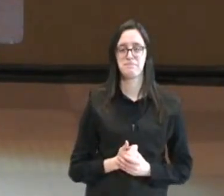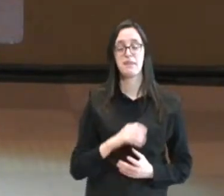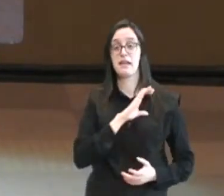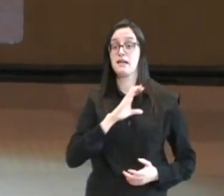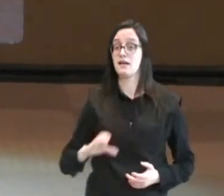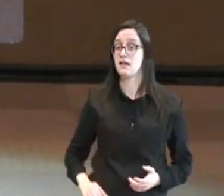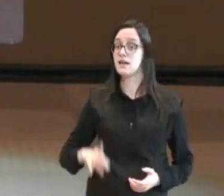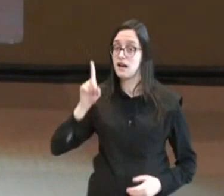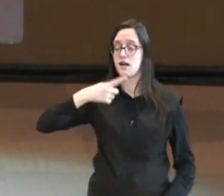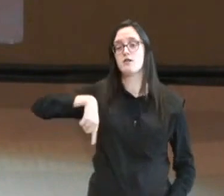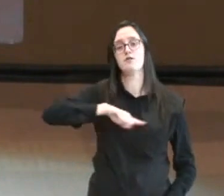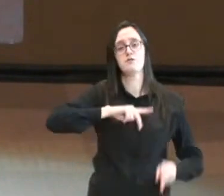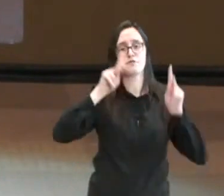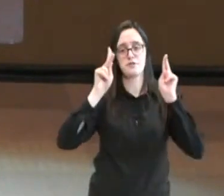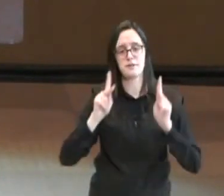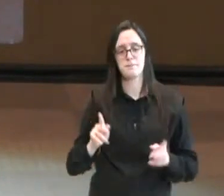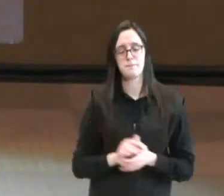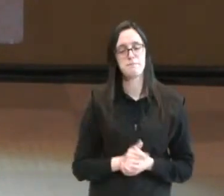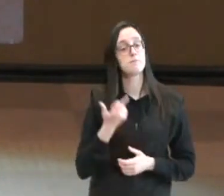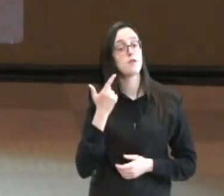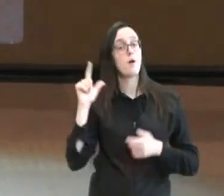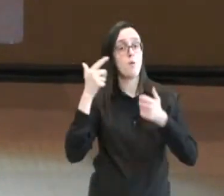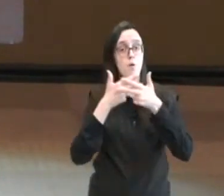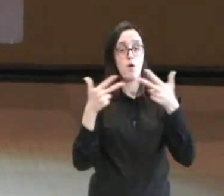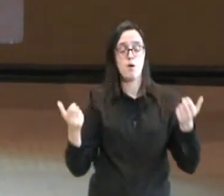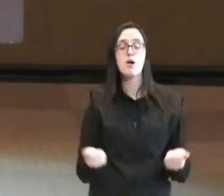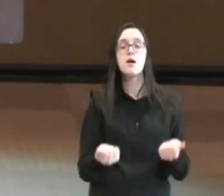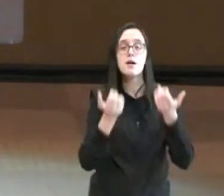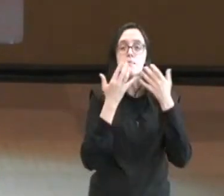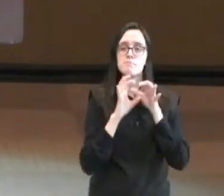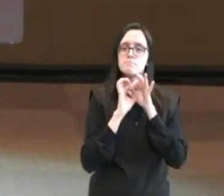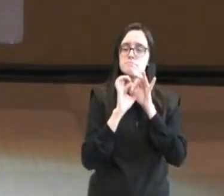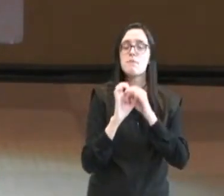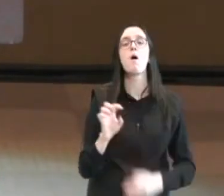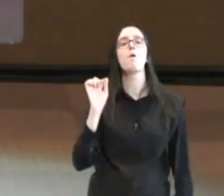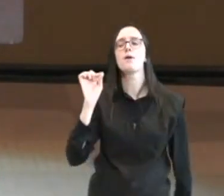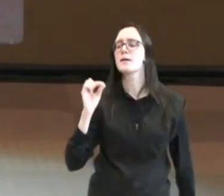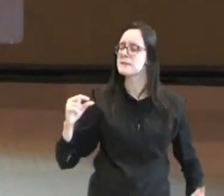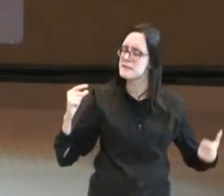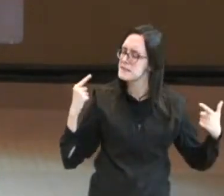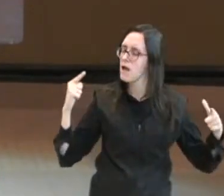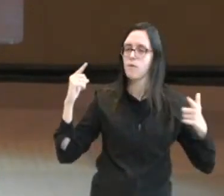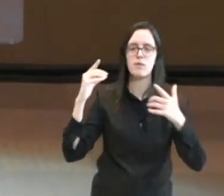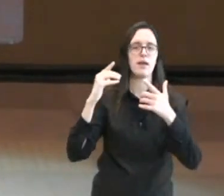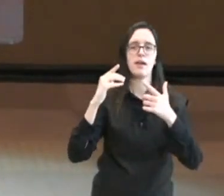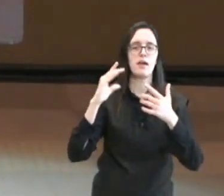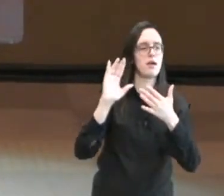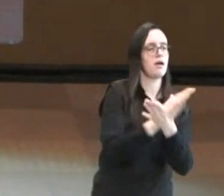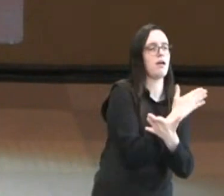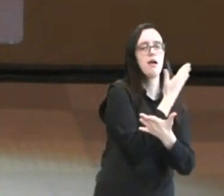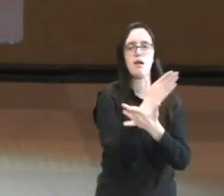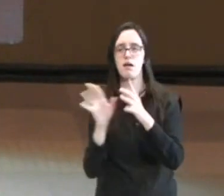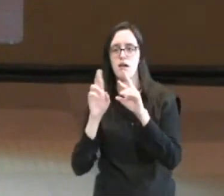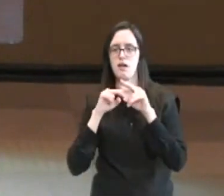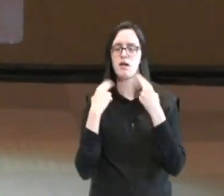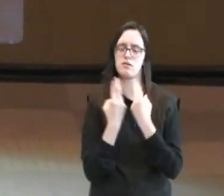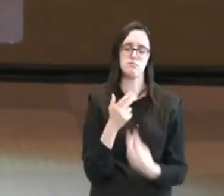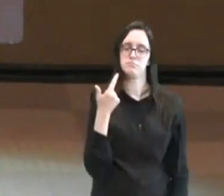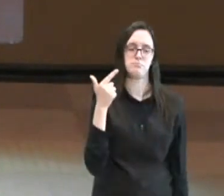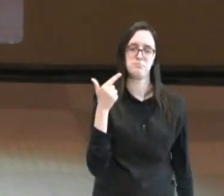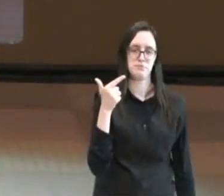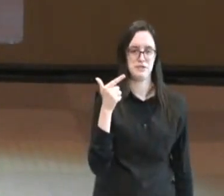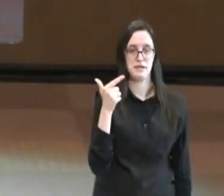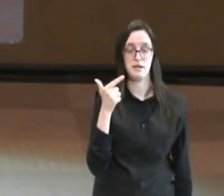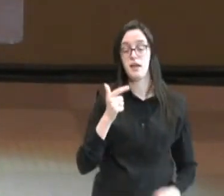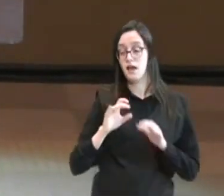Cristo é a nossa paz. Outra coisa, a bênção da comunhão é que não há divisão no reino.